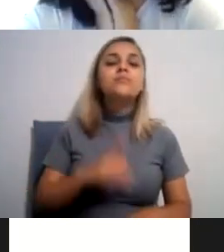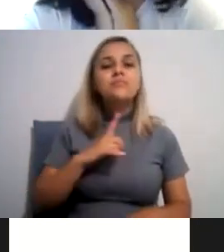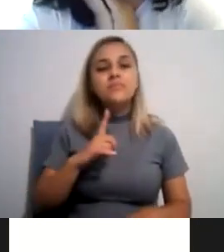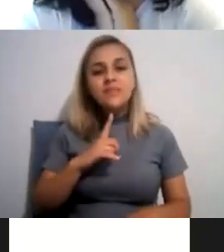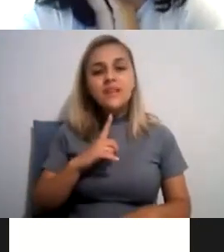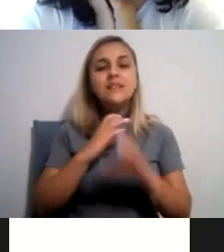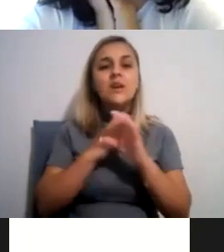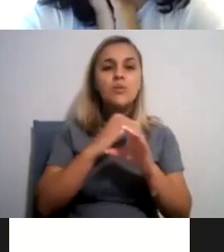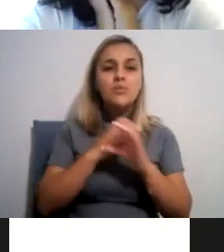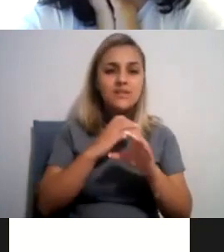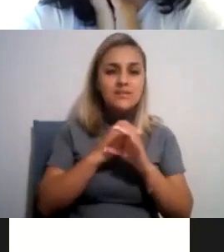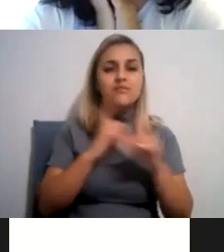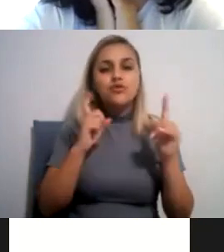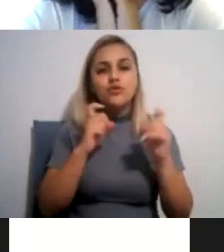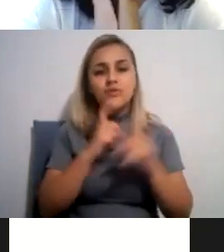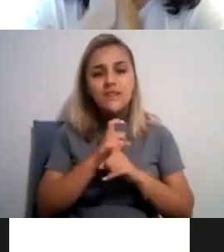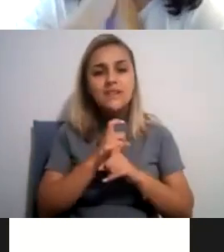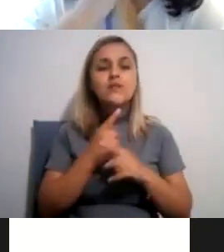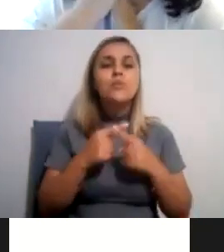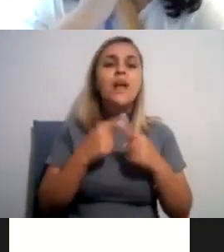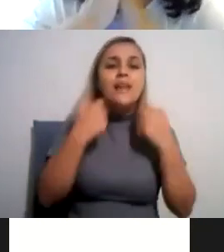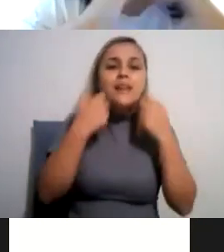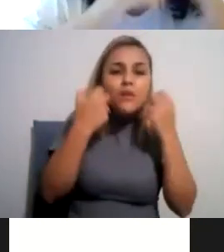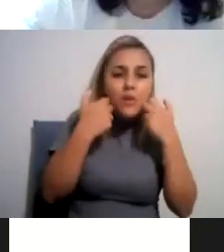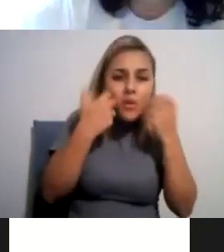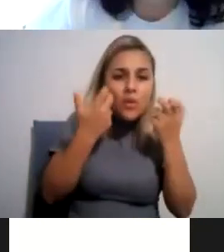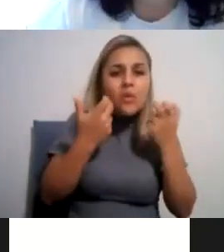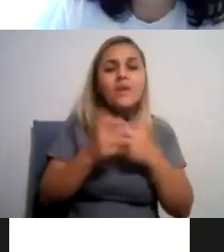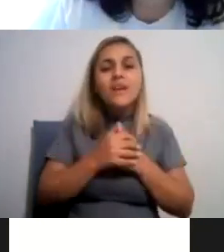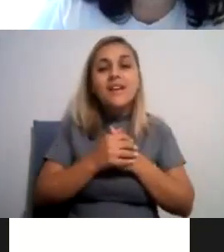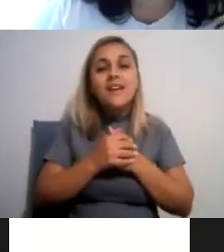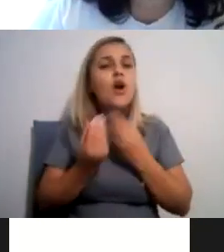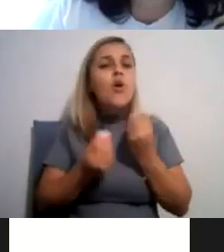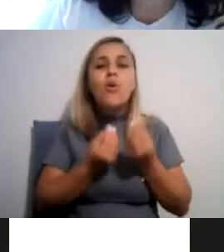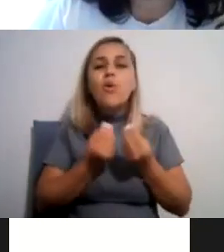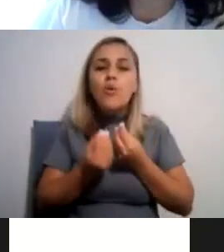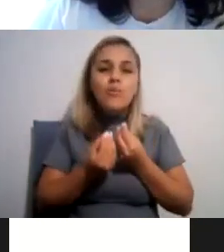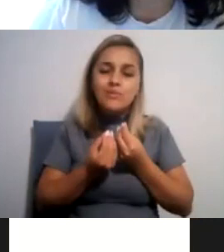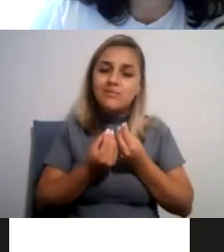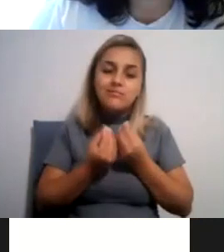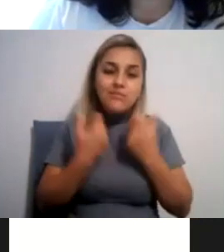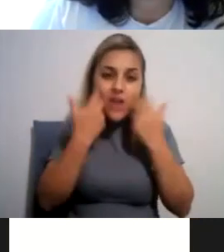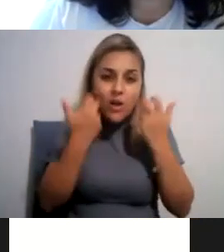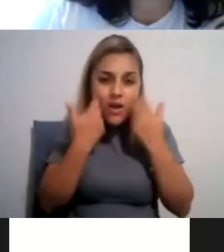ela é tímida, tem vergonha. Como faz para perder a dificuldade?